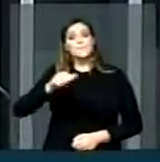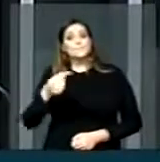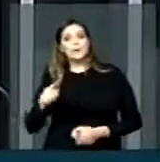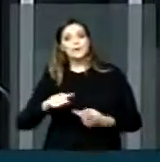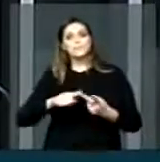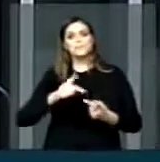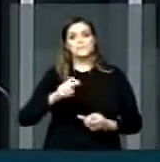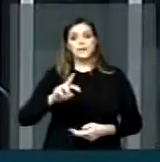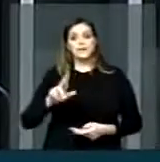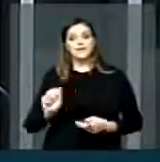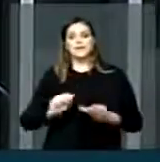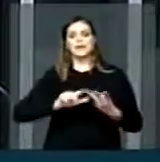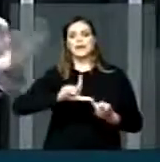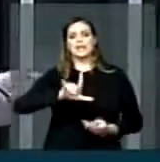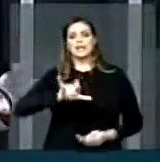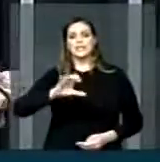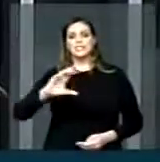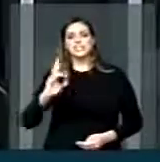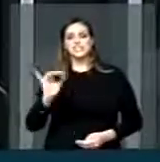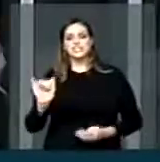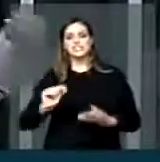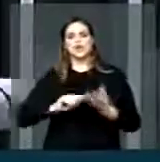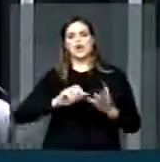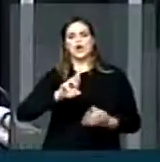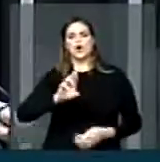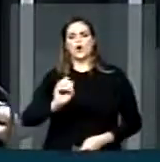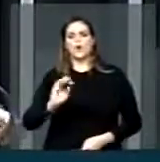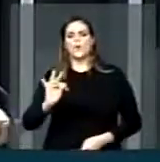a lixa, a rubutã e